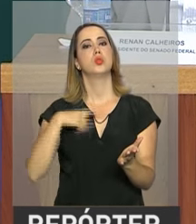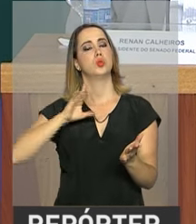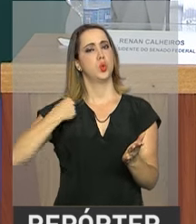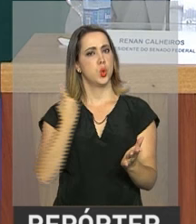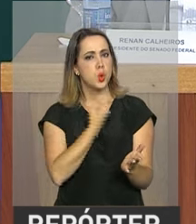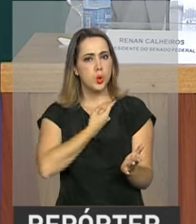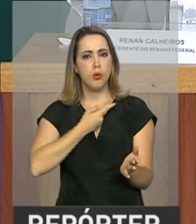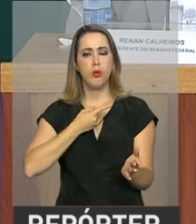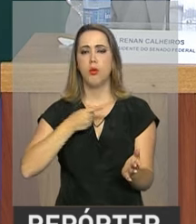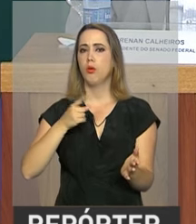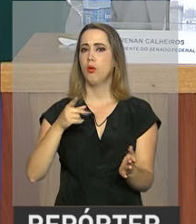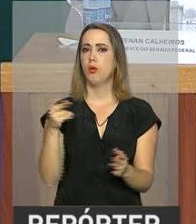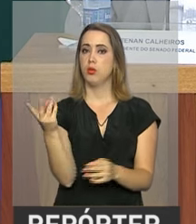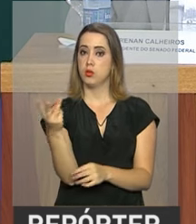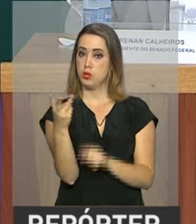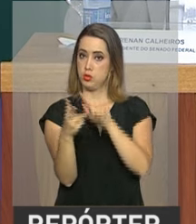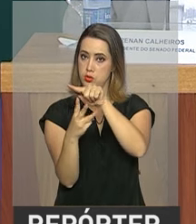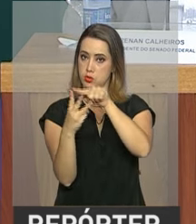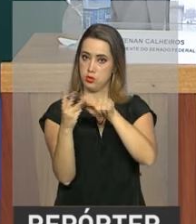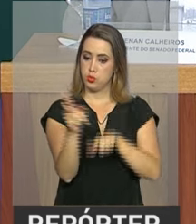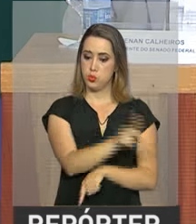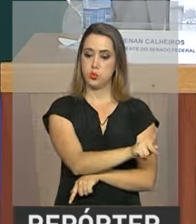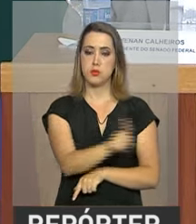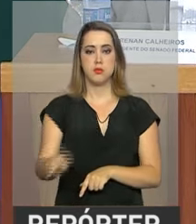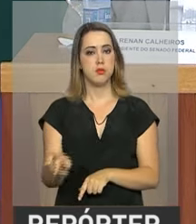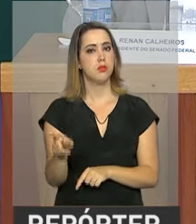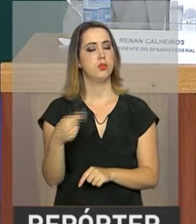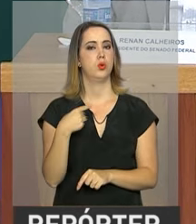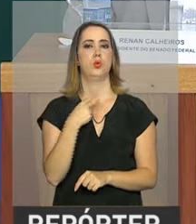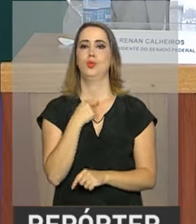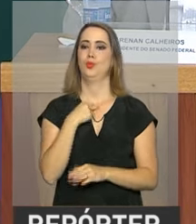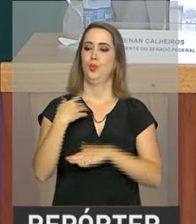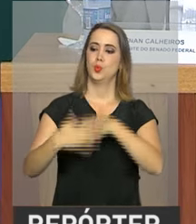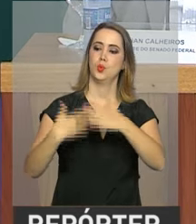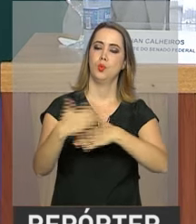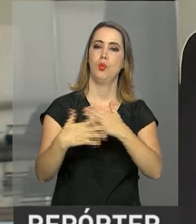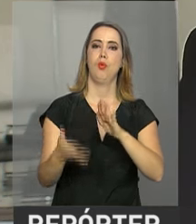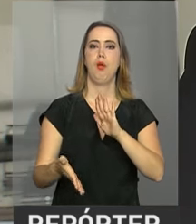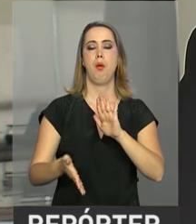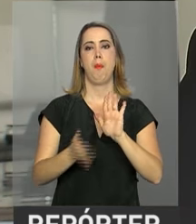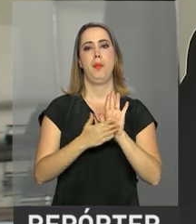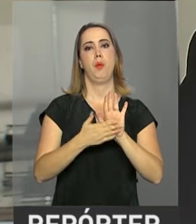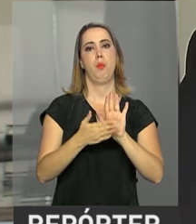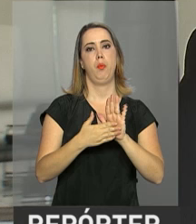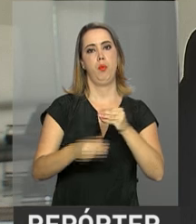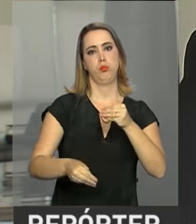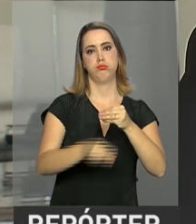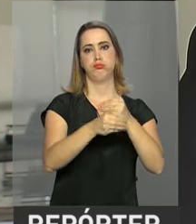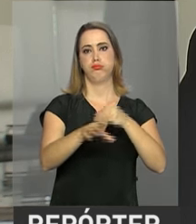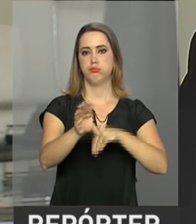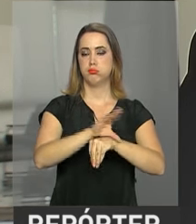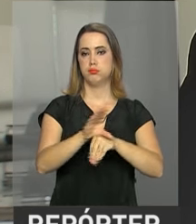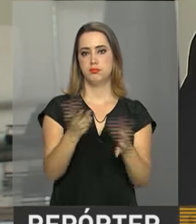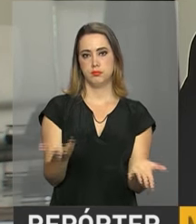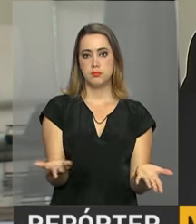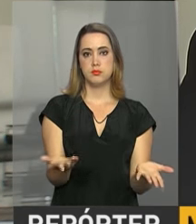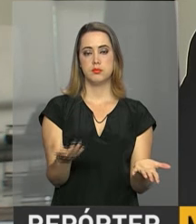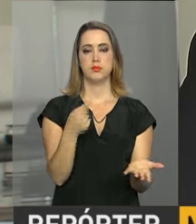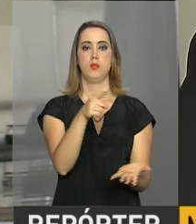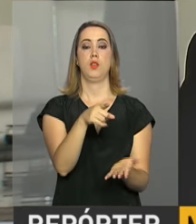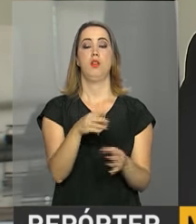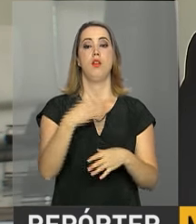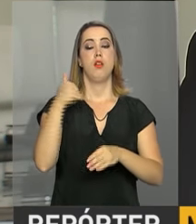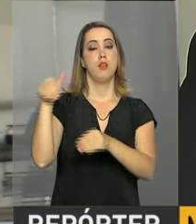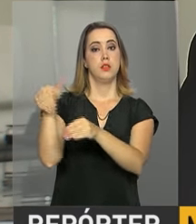patrocinado pelo presidente do Senado, levar adiante essa proposta. A votação do projeto anticorrupção está